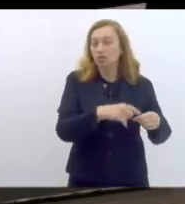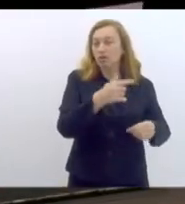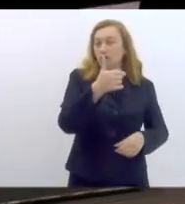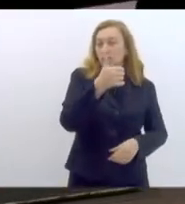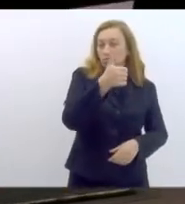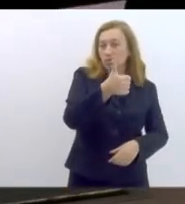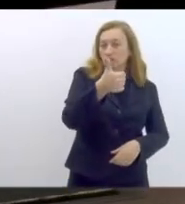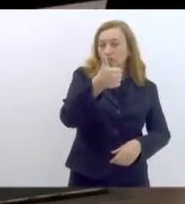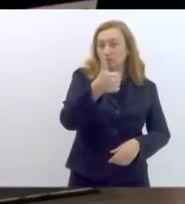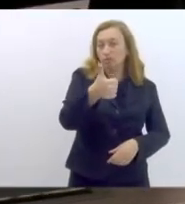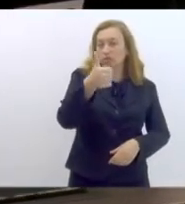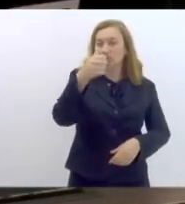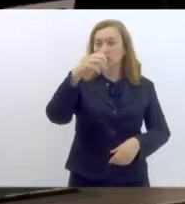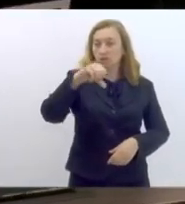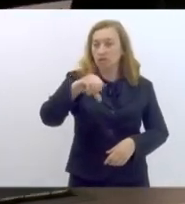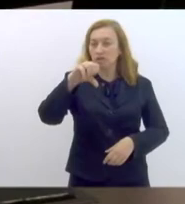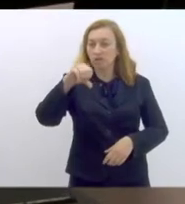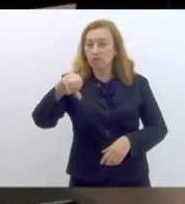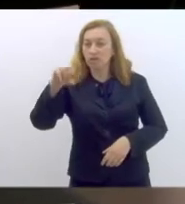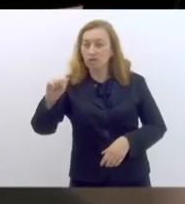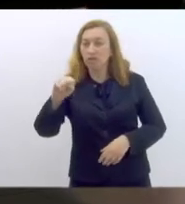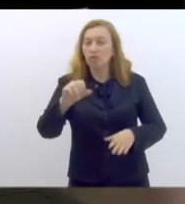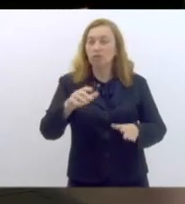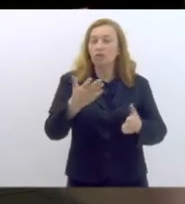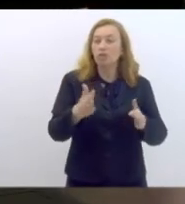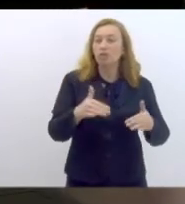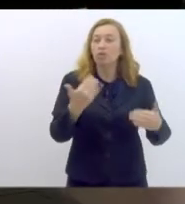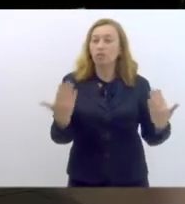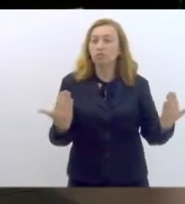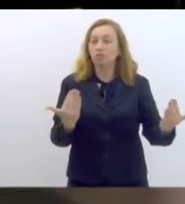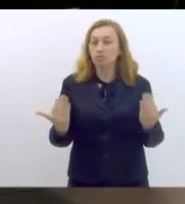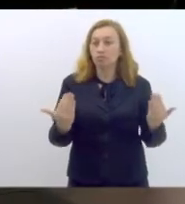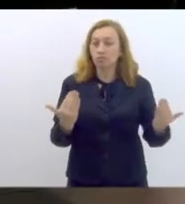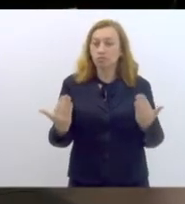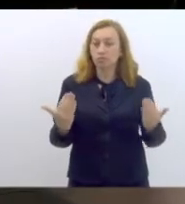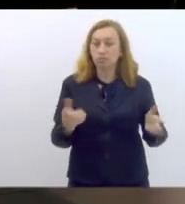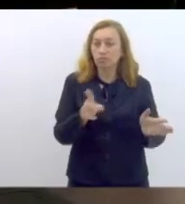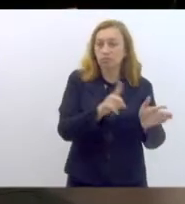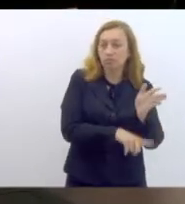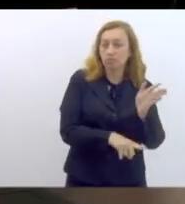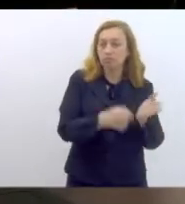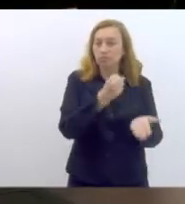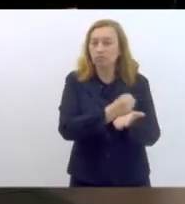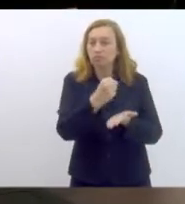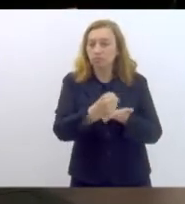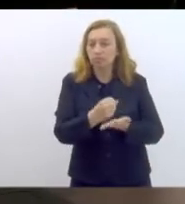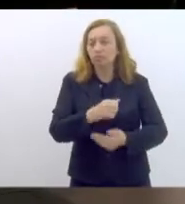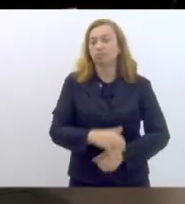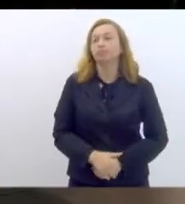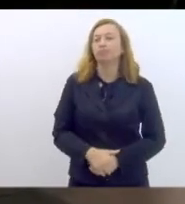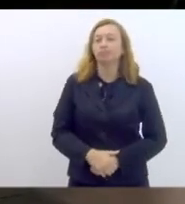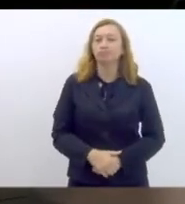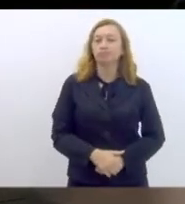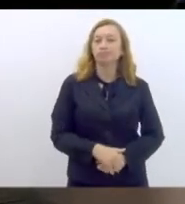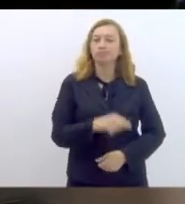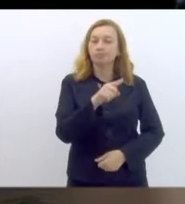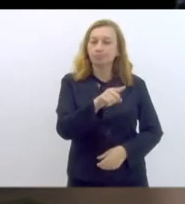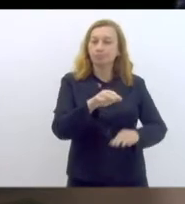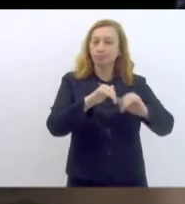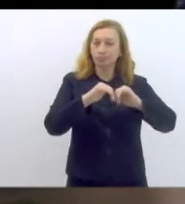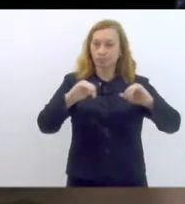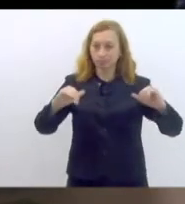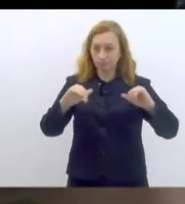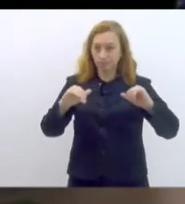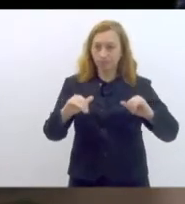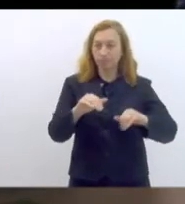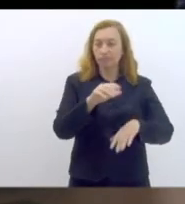a 1998, qual seria a alteração a menor apresentada no estoque da dívida por contrato? Aqui a gente separou o